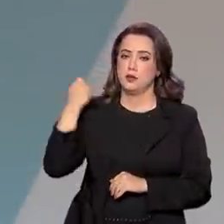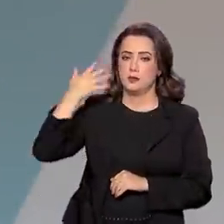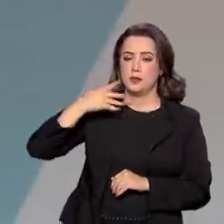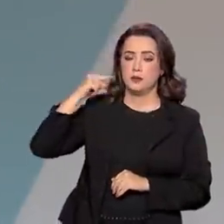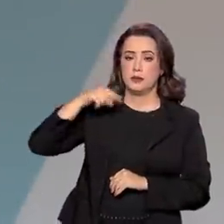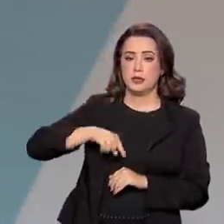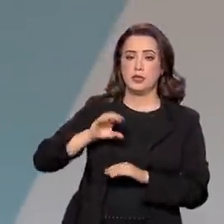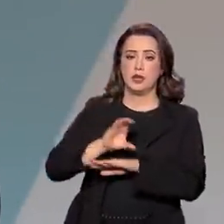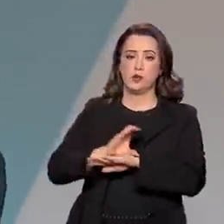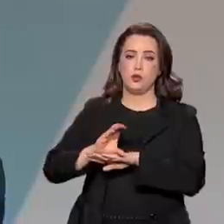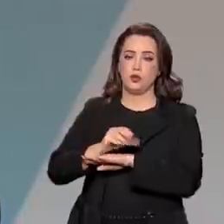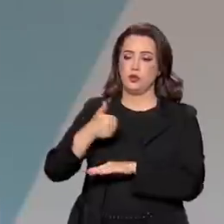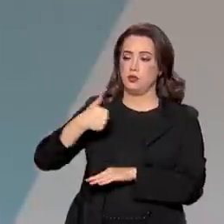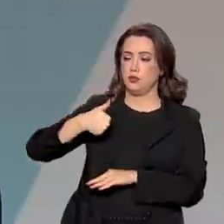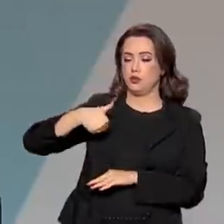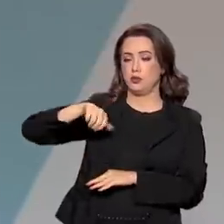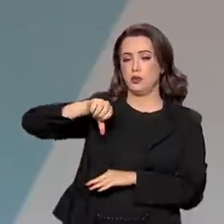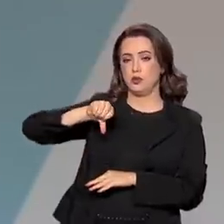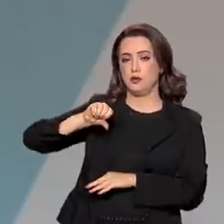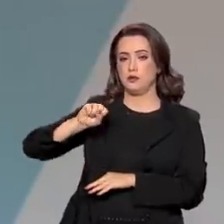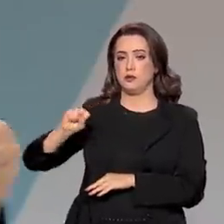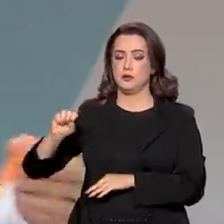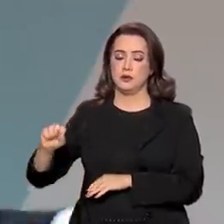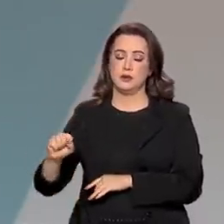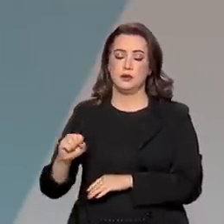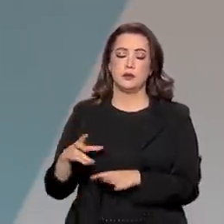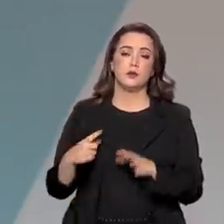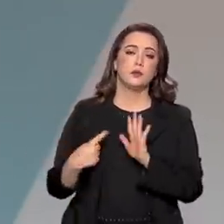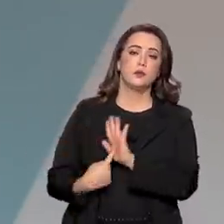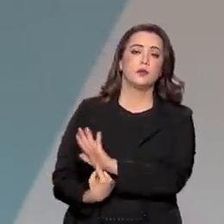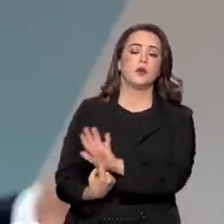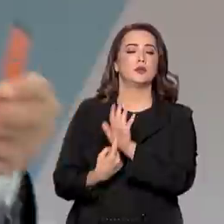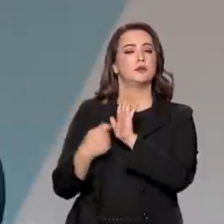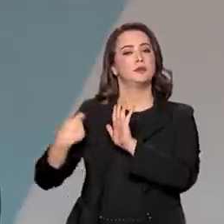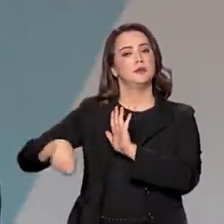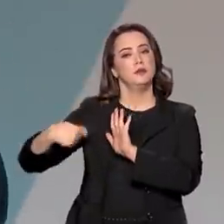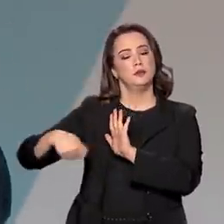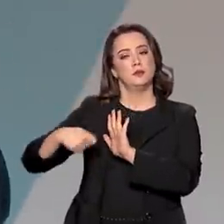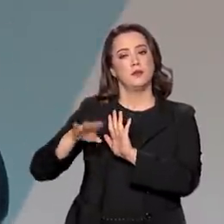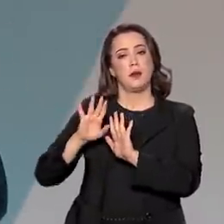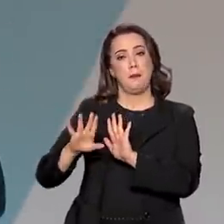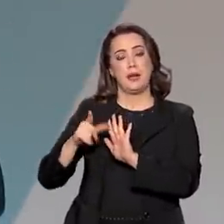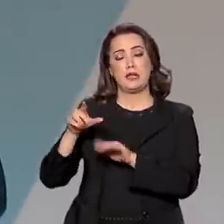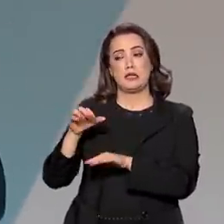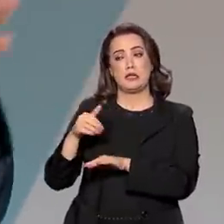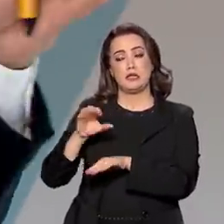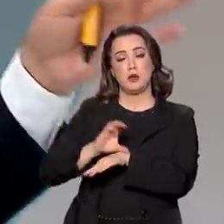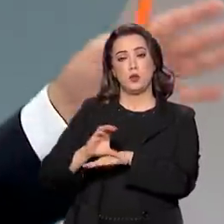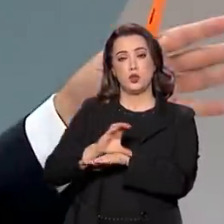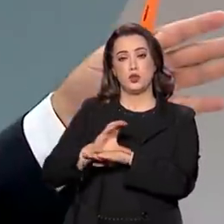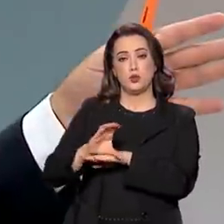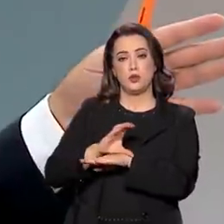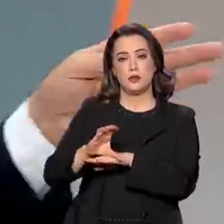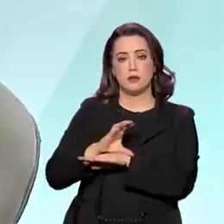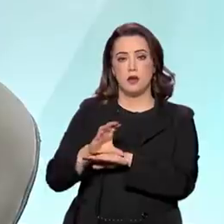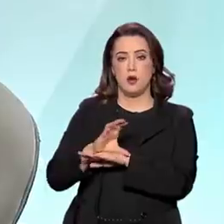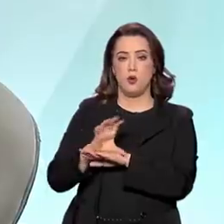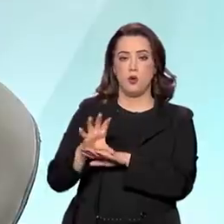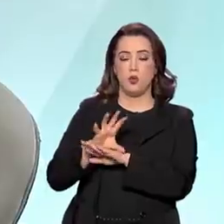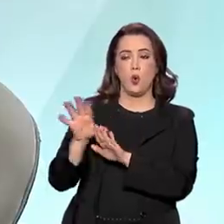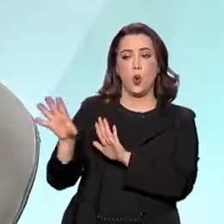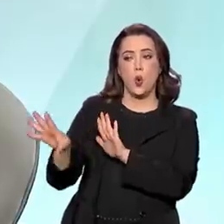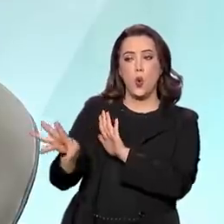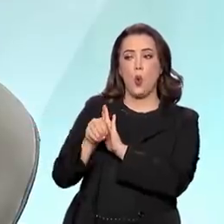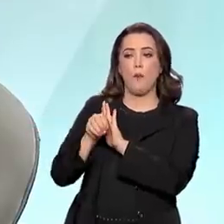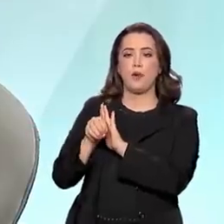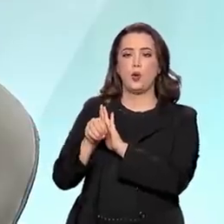Constituição de 1988 Traz essa obrigatoriedade do serviço militar só que ela recepciona uma lei da década de 60